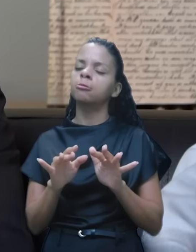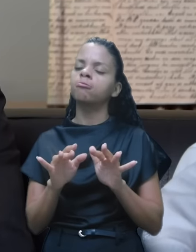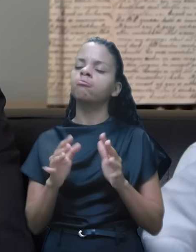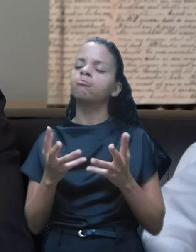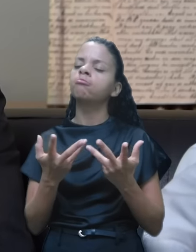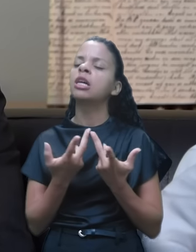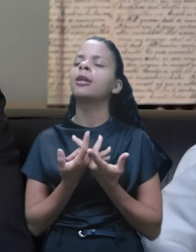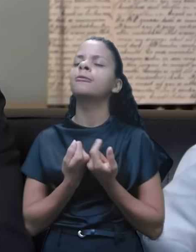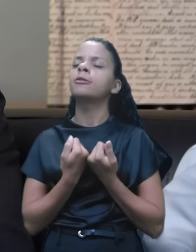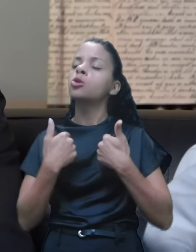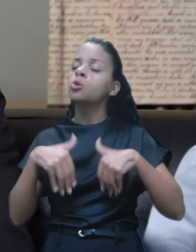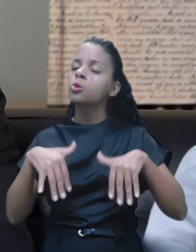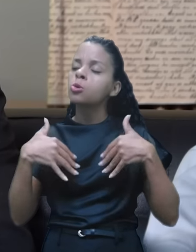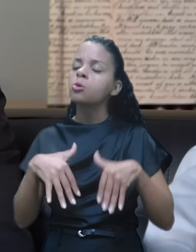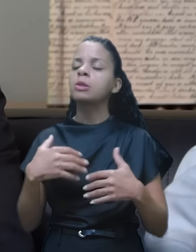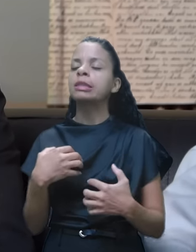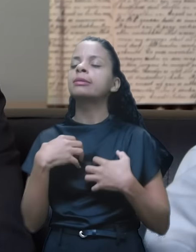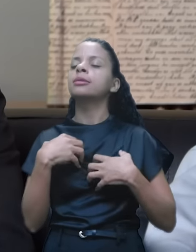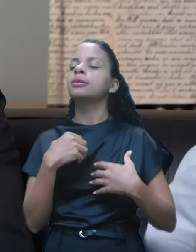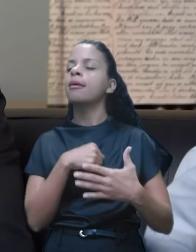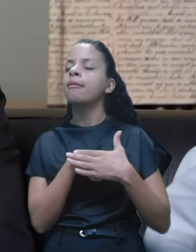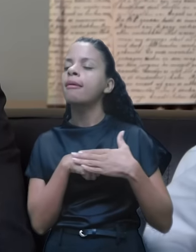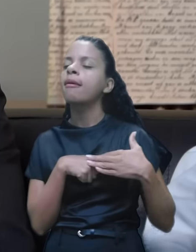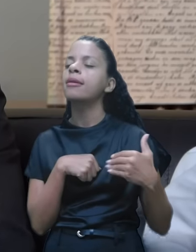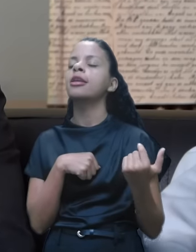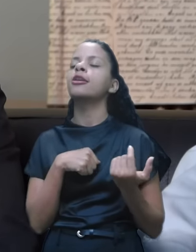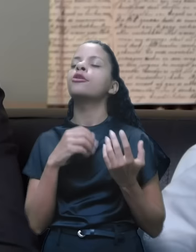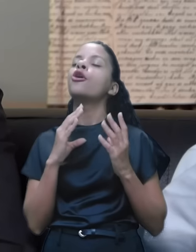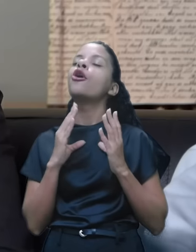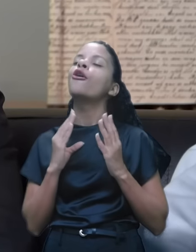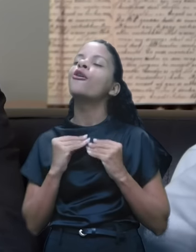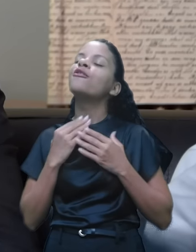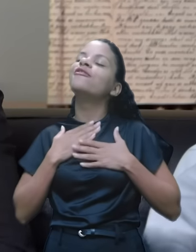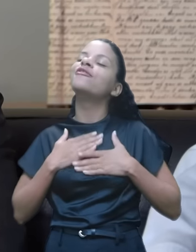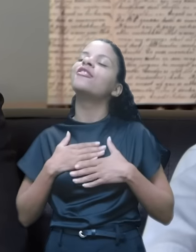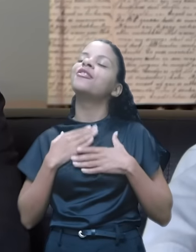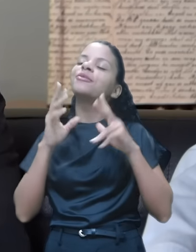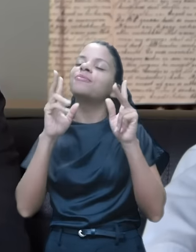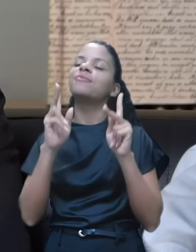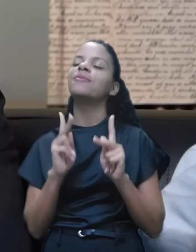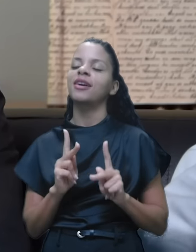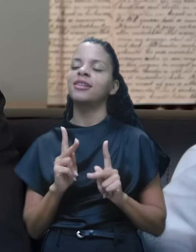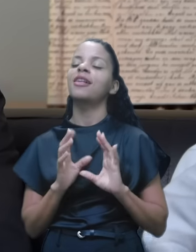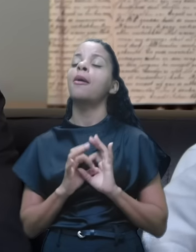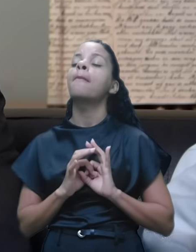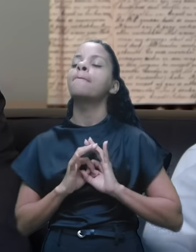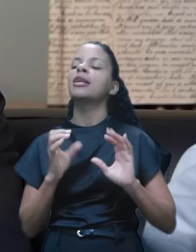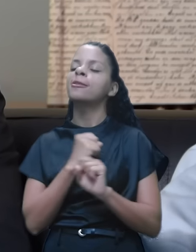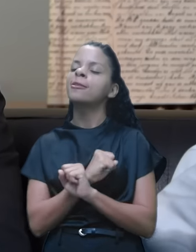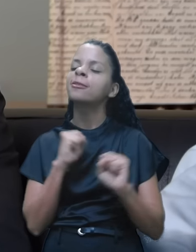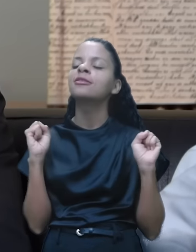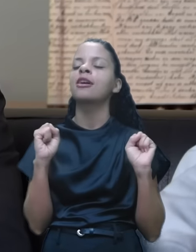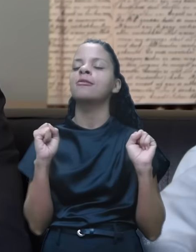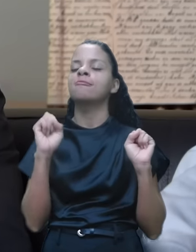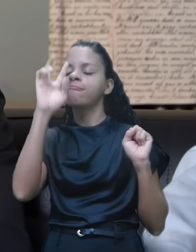Ti. Que eles sintam o seu carinho, o seu conforto, a sua libertação, a sua salvação na vida deles, Senhor Deus,